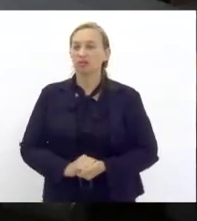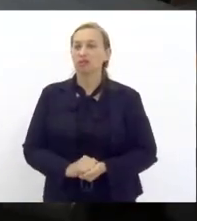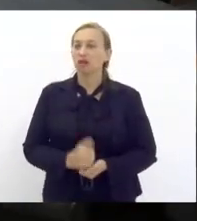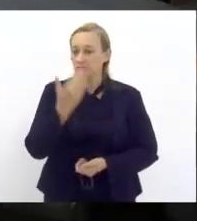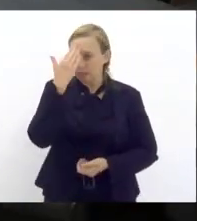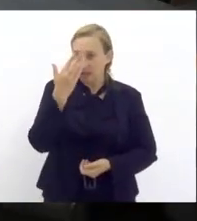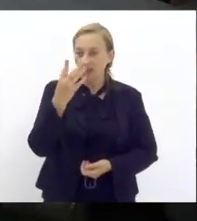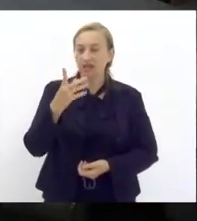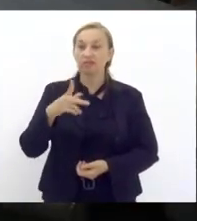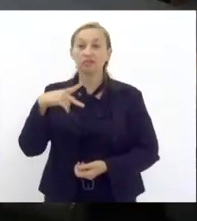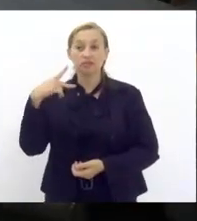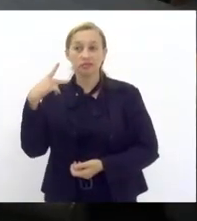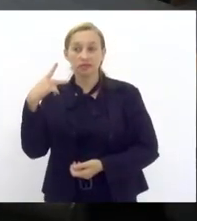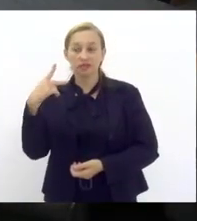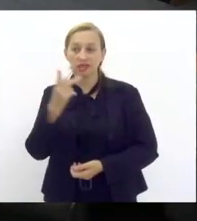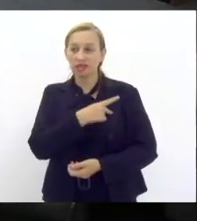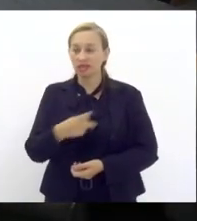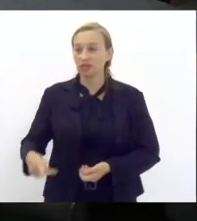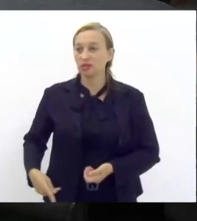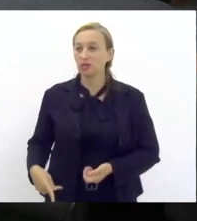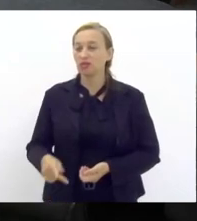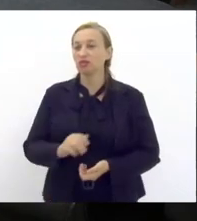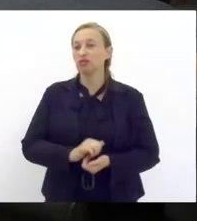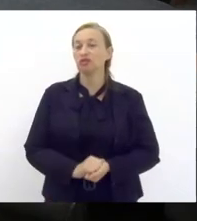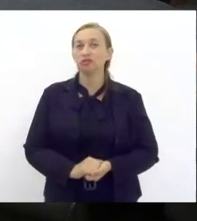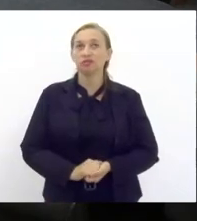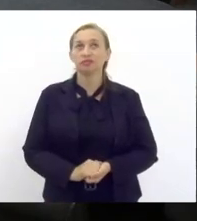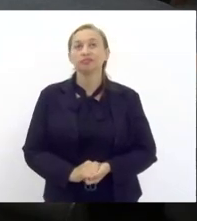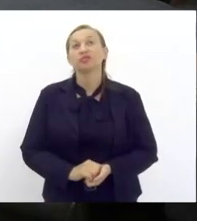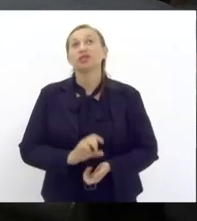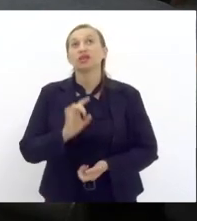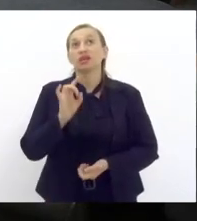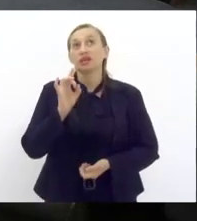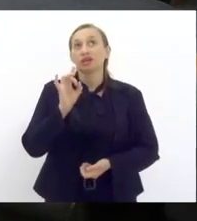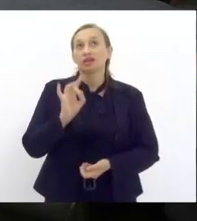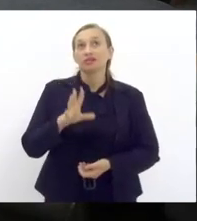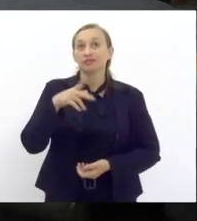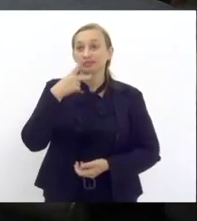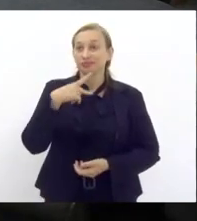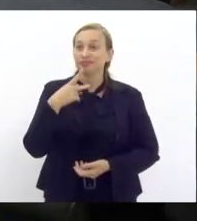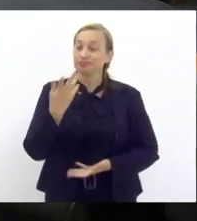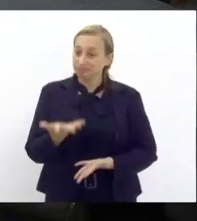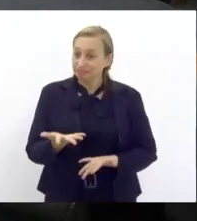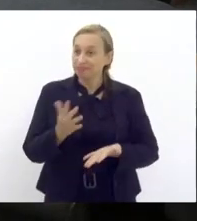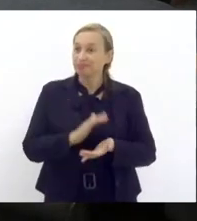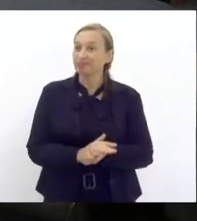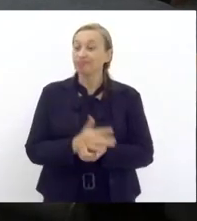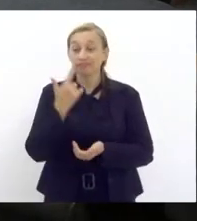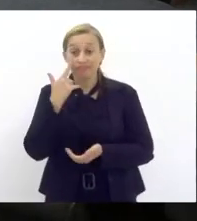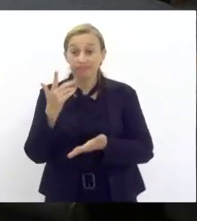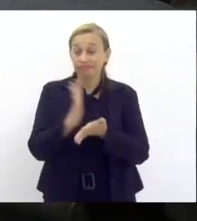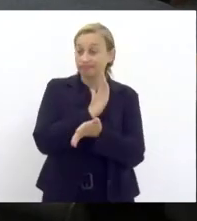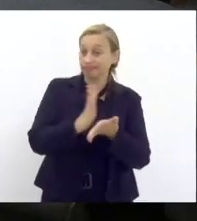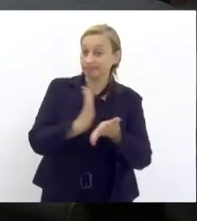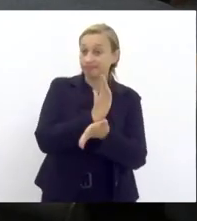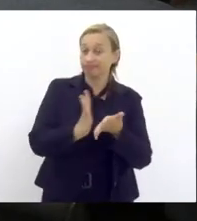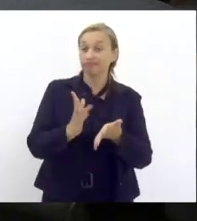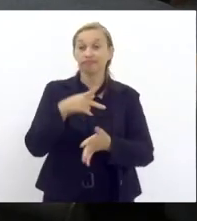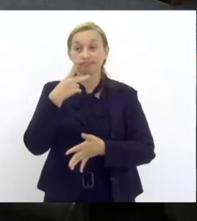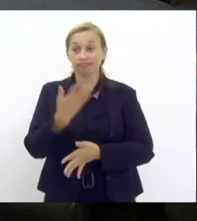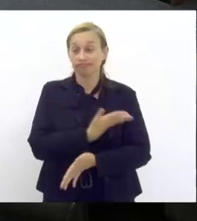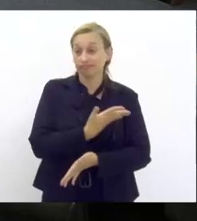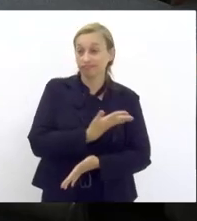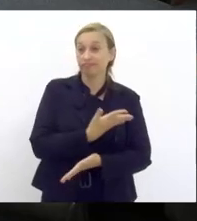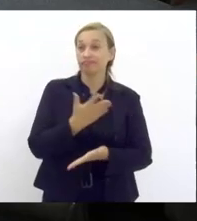Obrigado, presidenta. É pela ordem, deputado? Sim, pela ordem. Só para colocar que eu vi aqui alguns argumentos de alguns colegas. Só